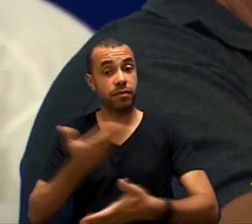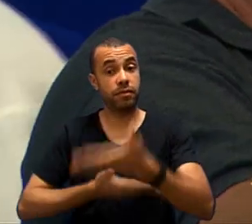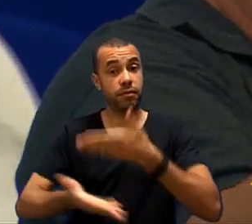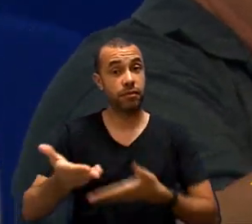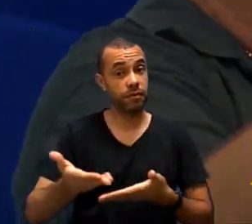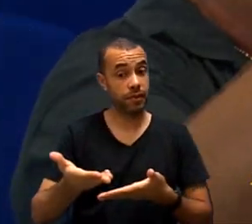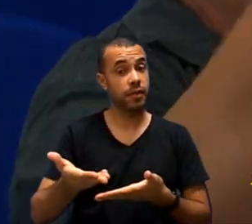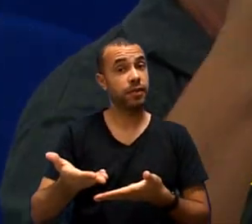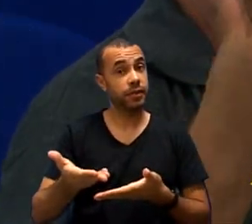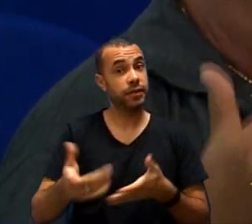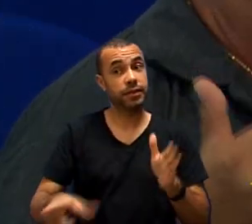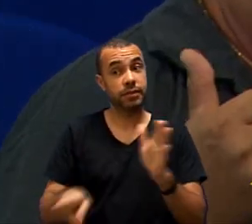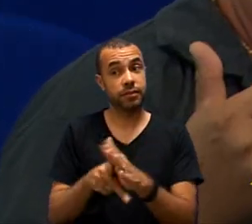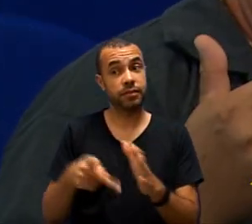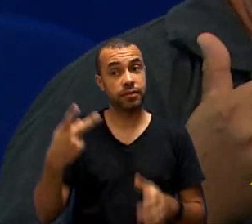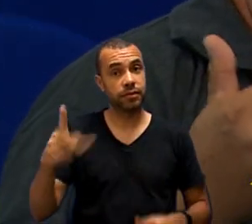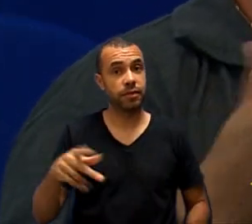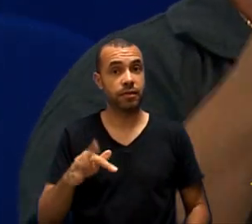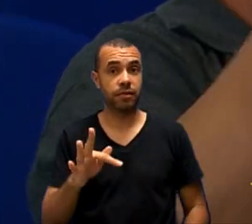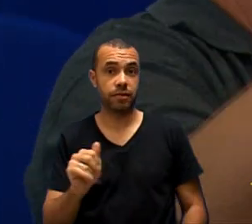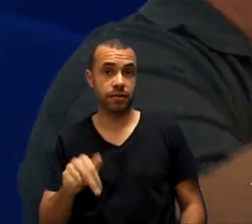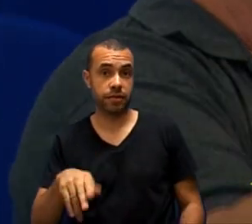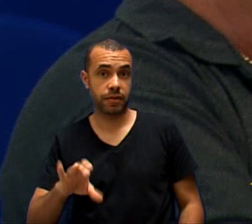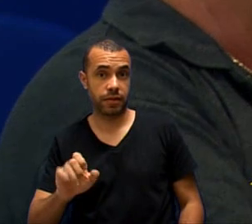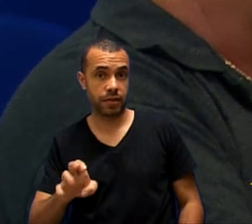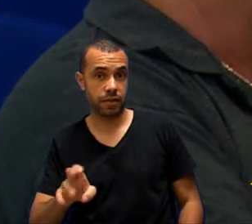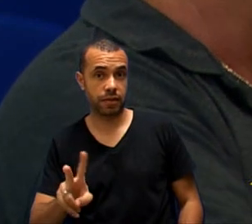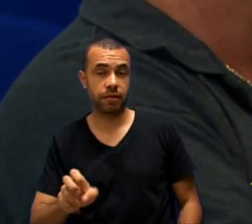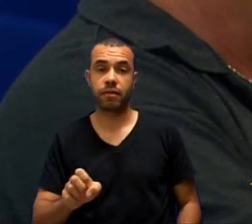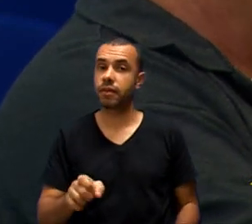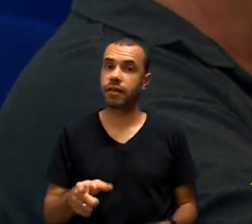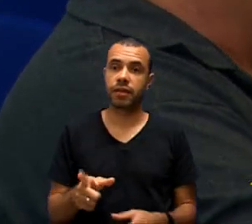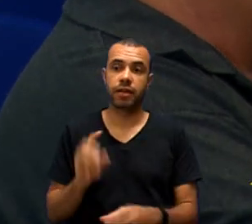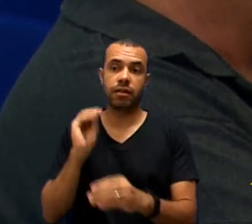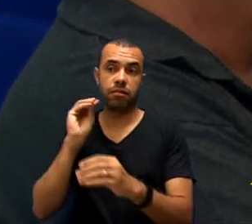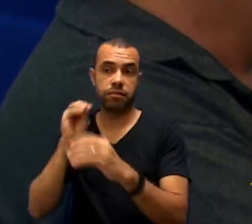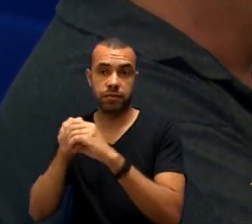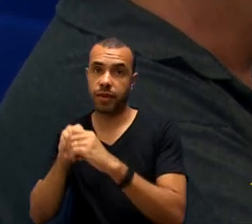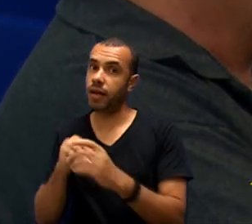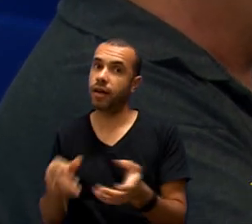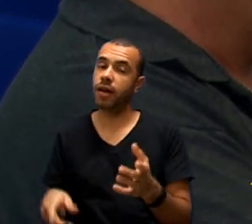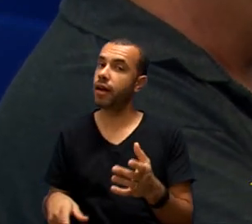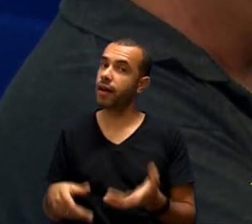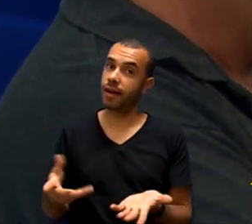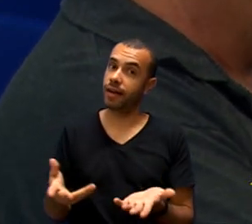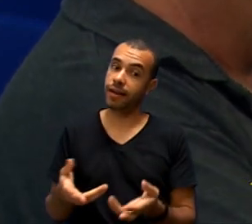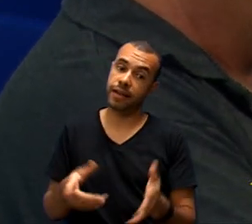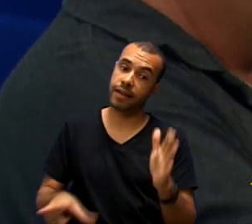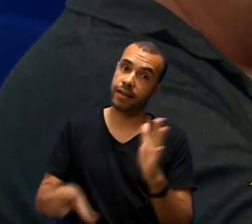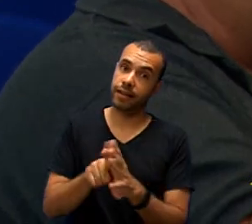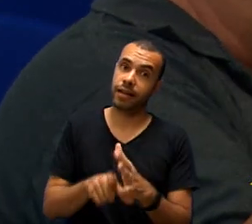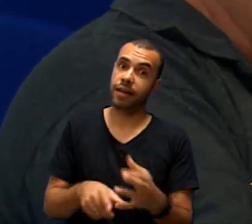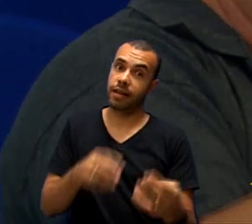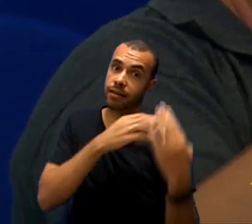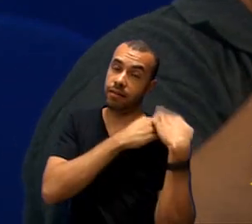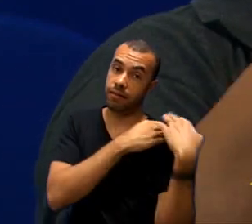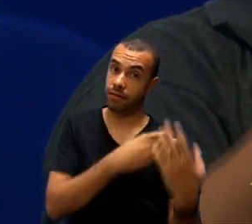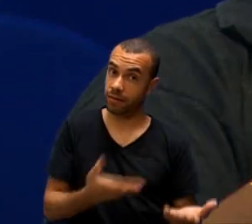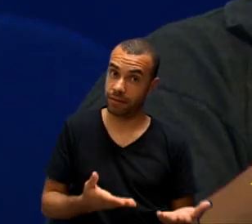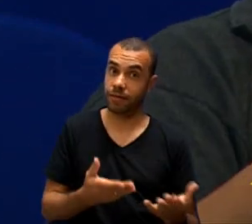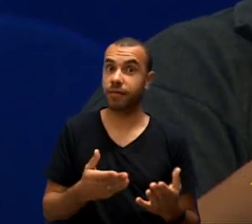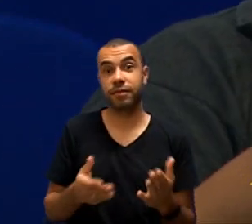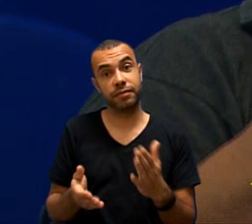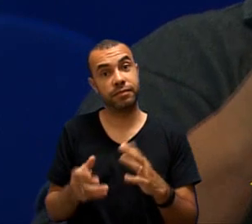que se faz para a Funserv não deve constar na lei de responsabilidade fiscal. Lembrando aos